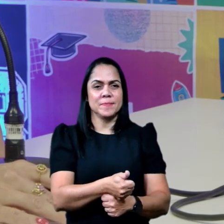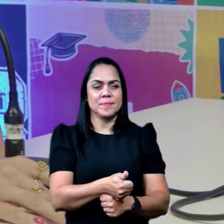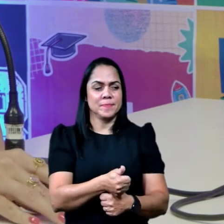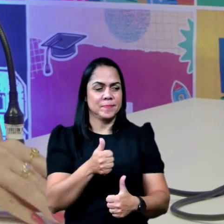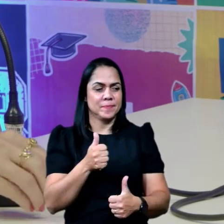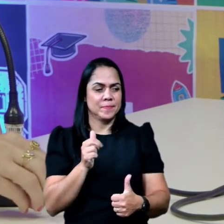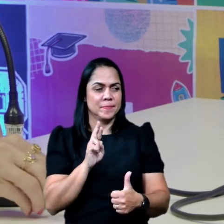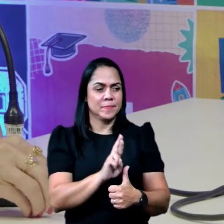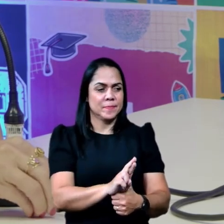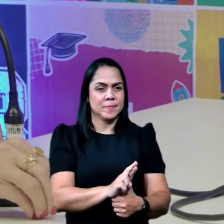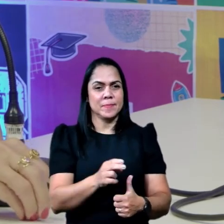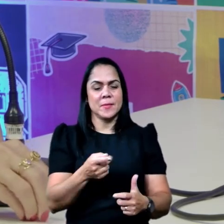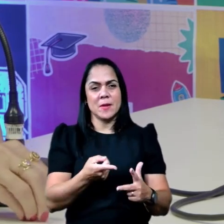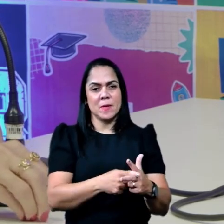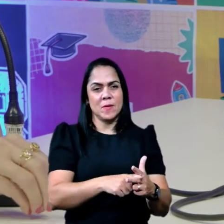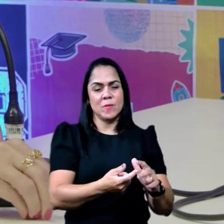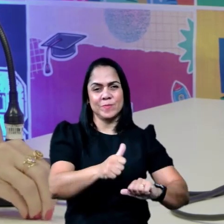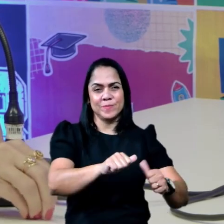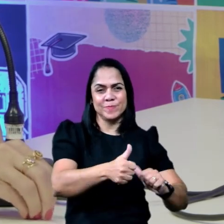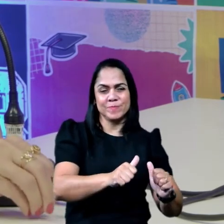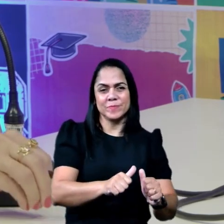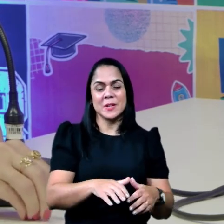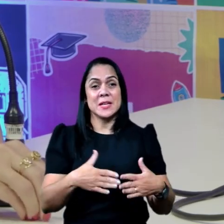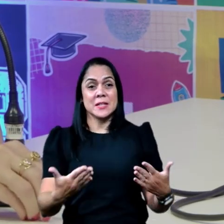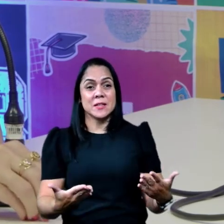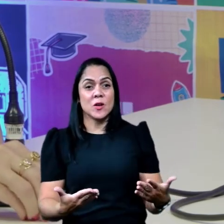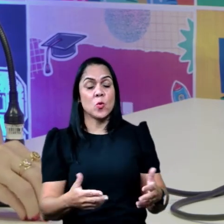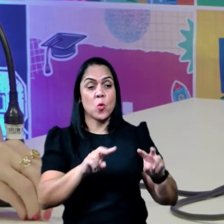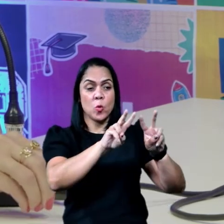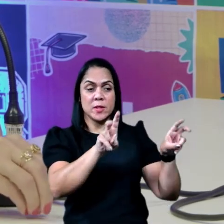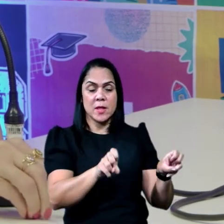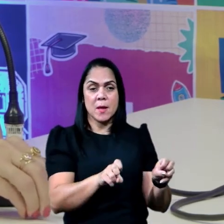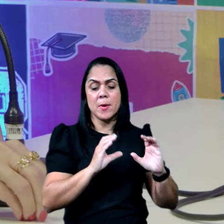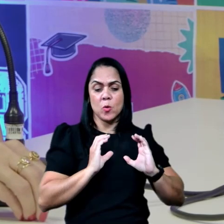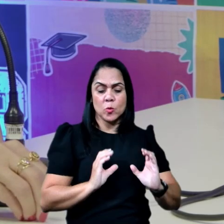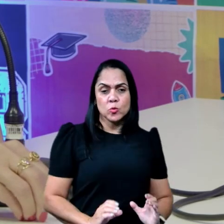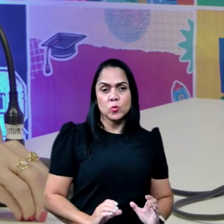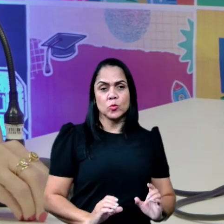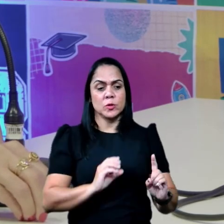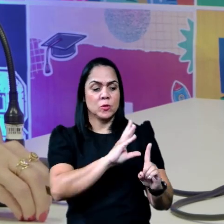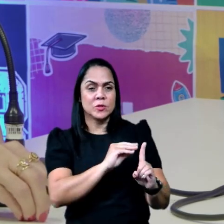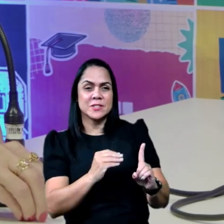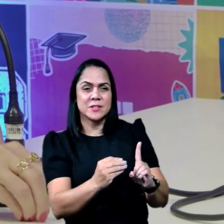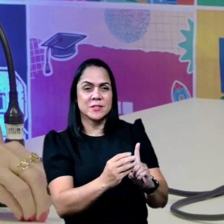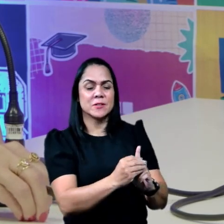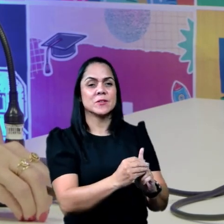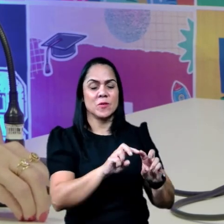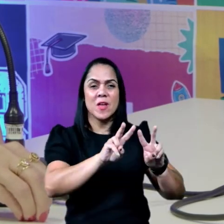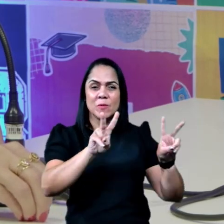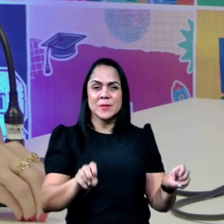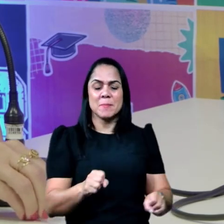tristemente então a temática, né, de conduta, de conotação sexual, foi um tema